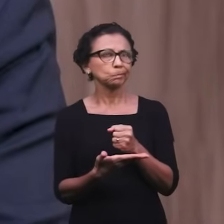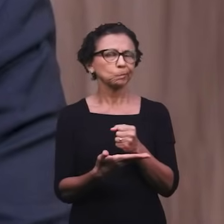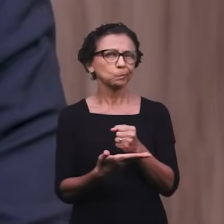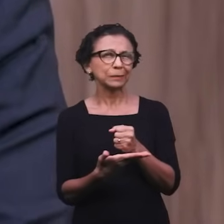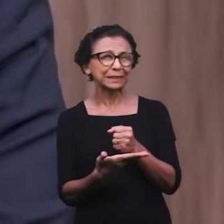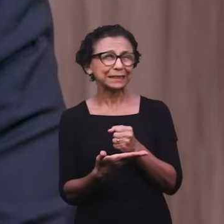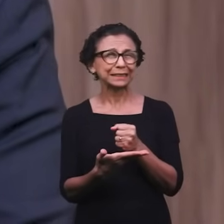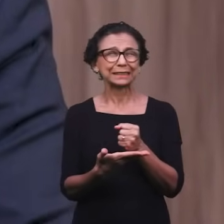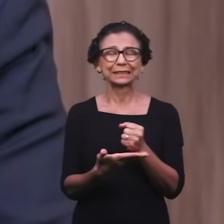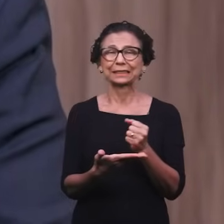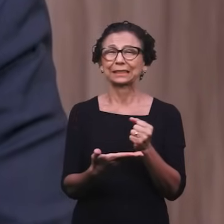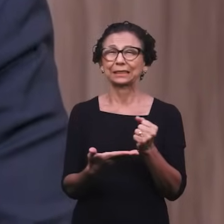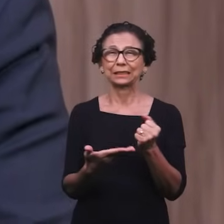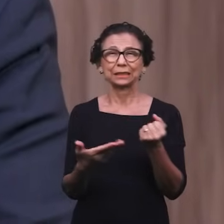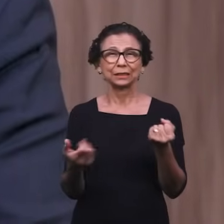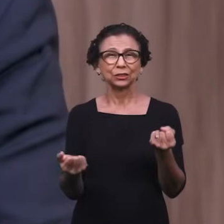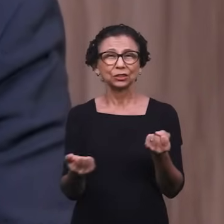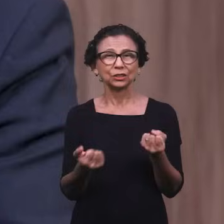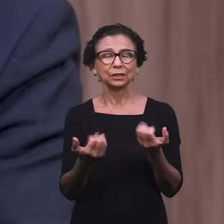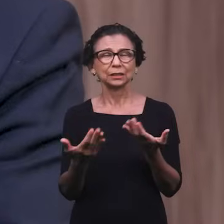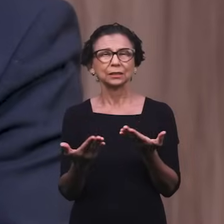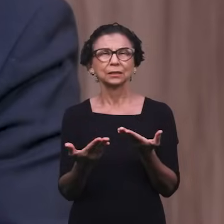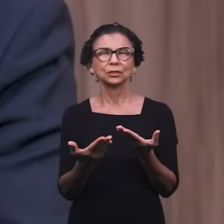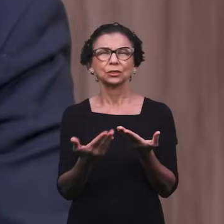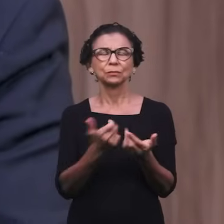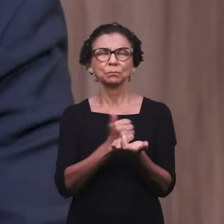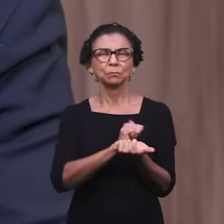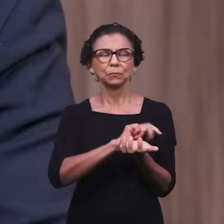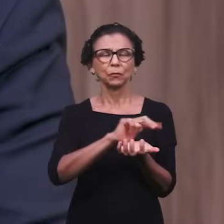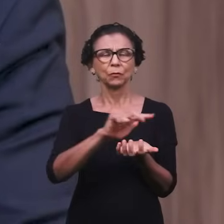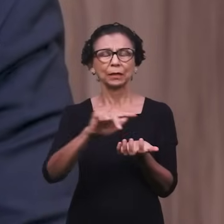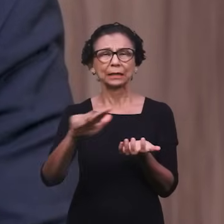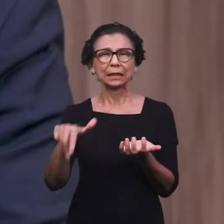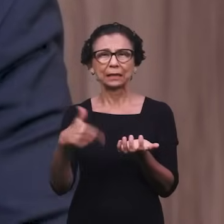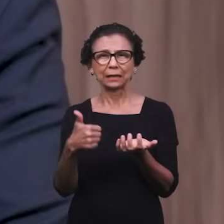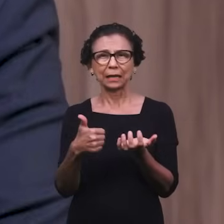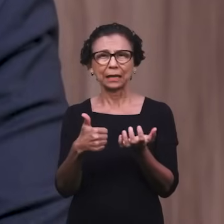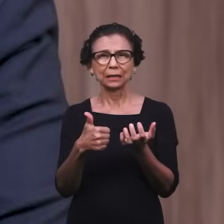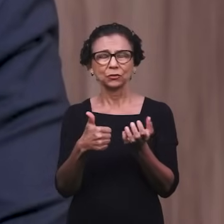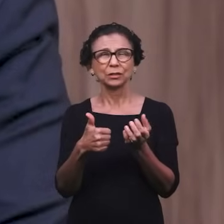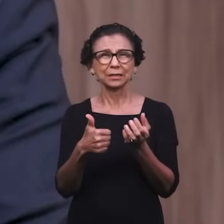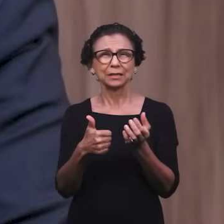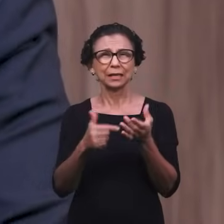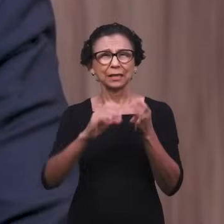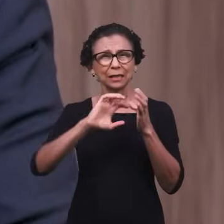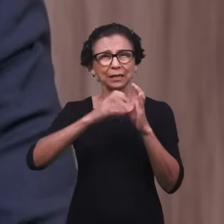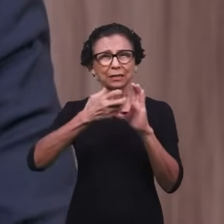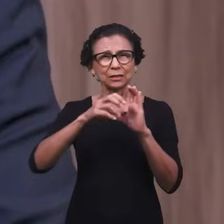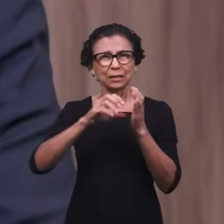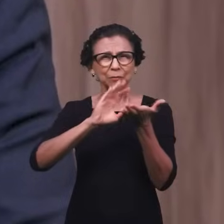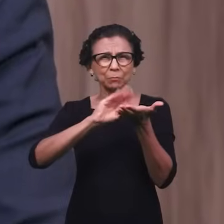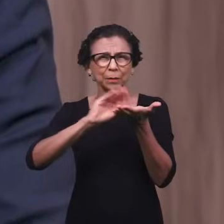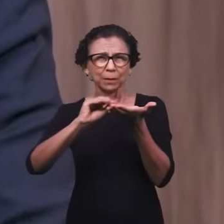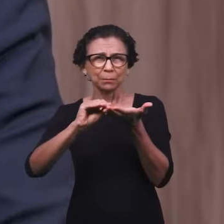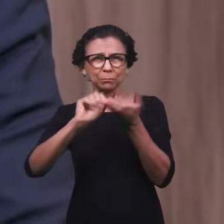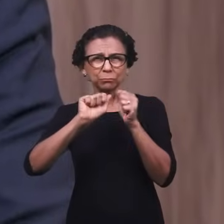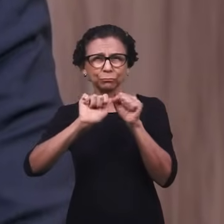quantidade gigantesca, que a gente chama de Big Data, né? De dados, uma quantidade imensa mesmo de